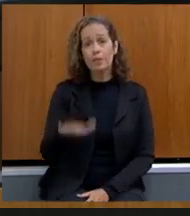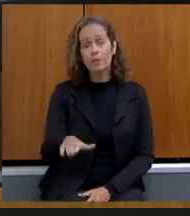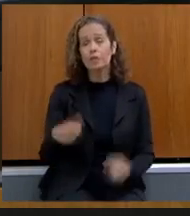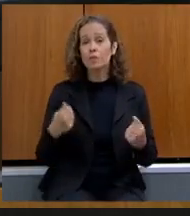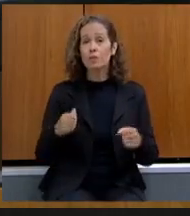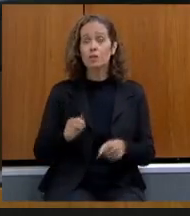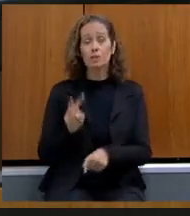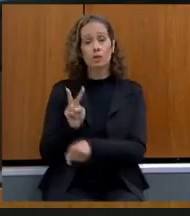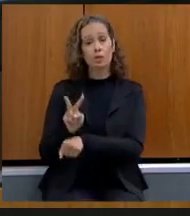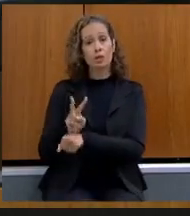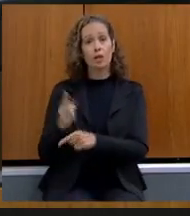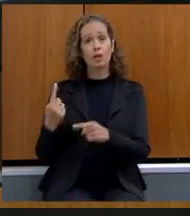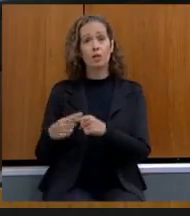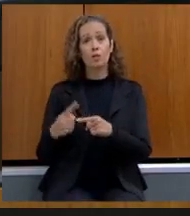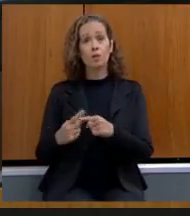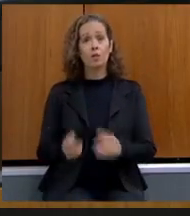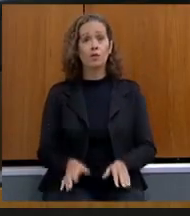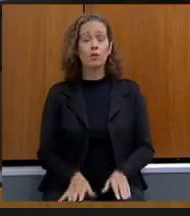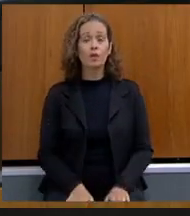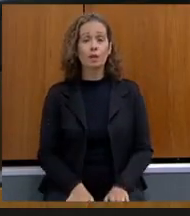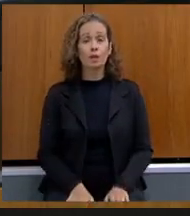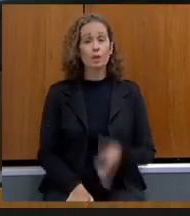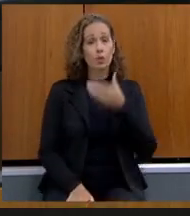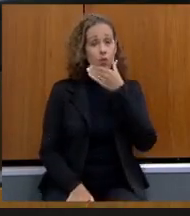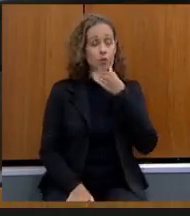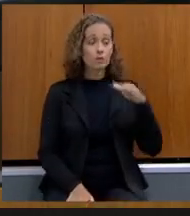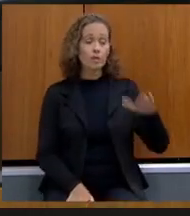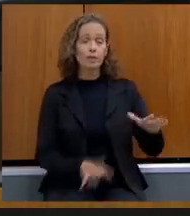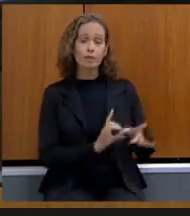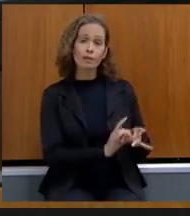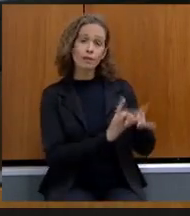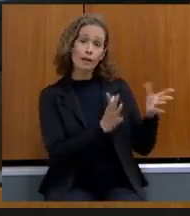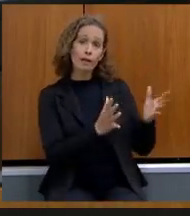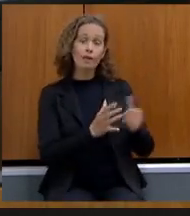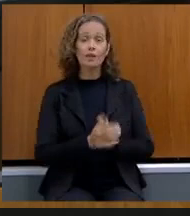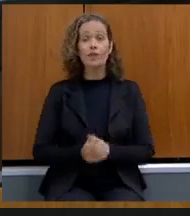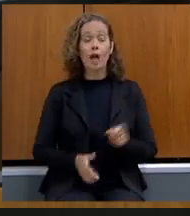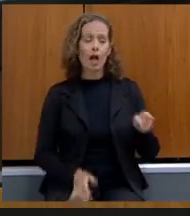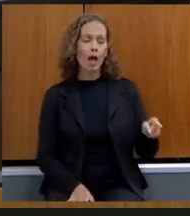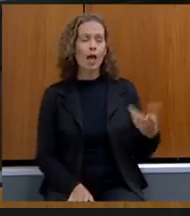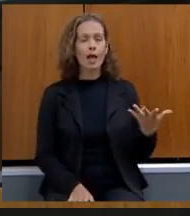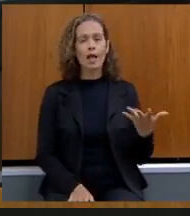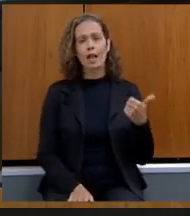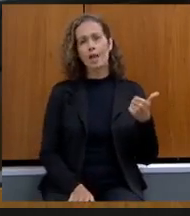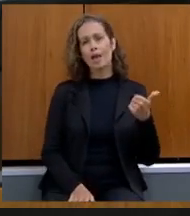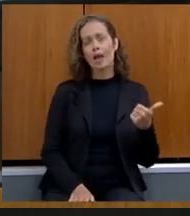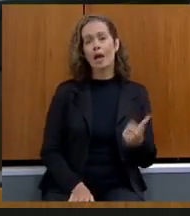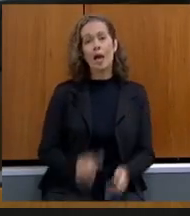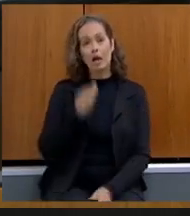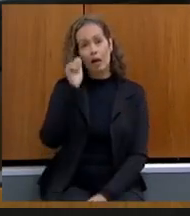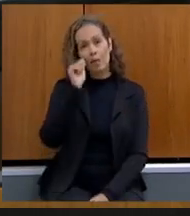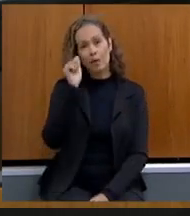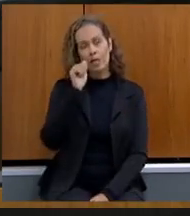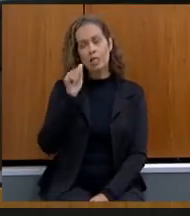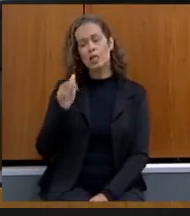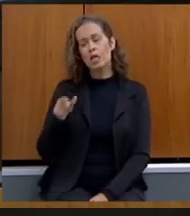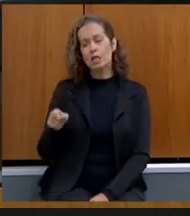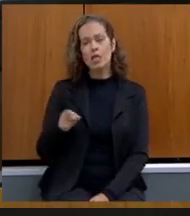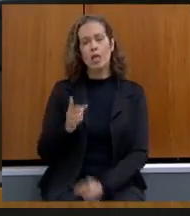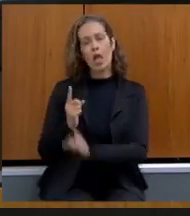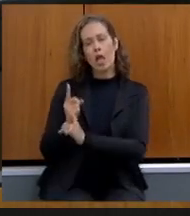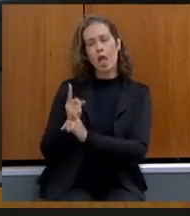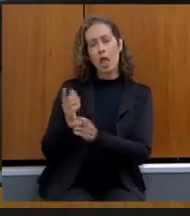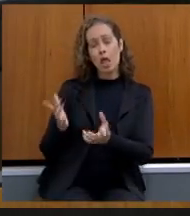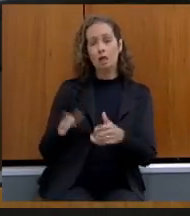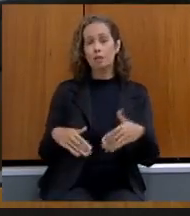tem que se cuidar porque os meninos ficam Livres não é é o garanhão é bacana mas a menina é galinha não é então se nós